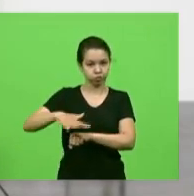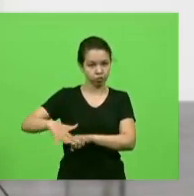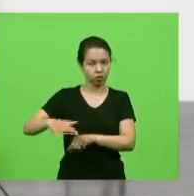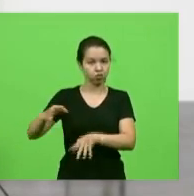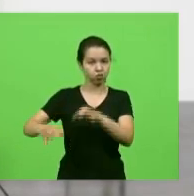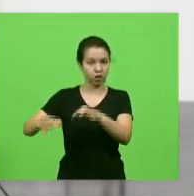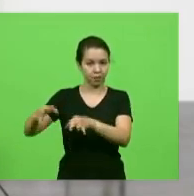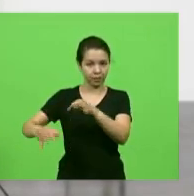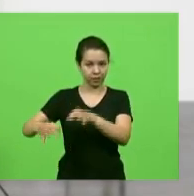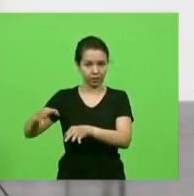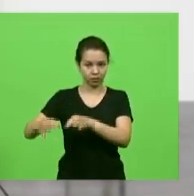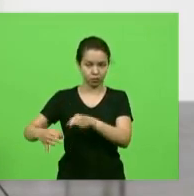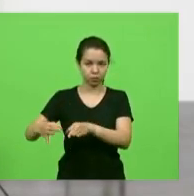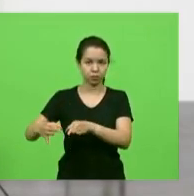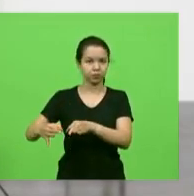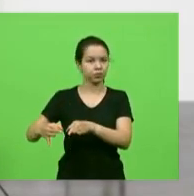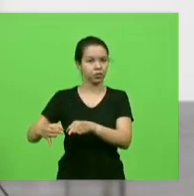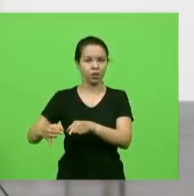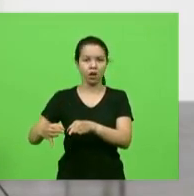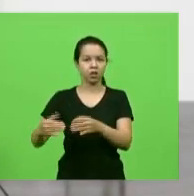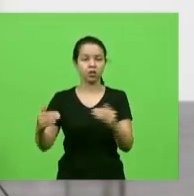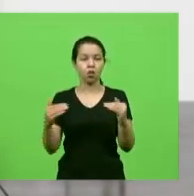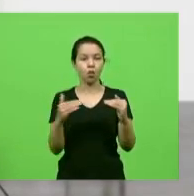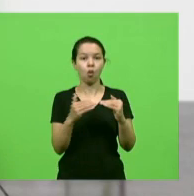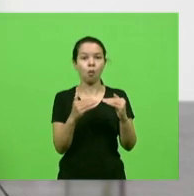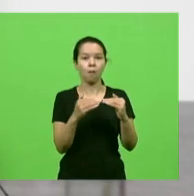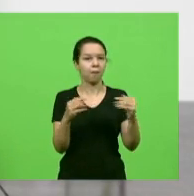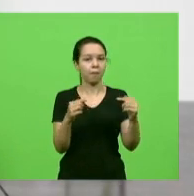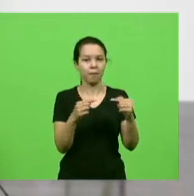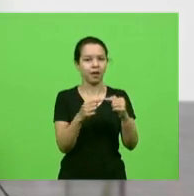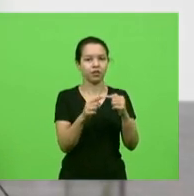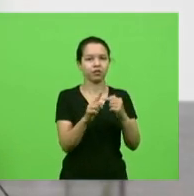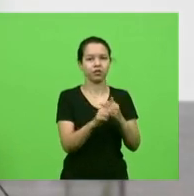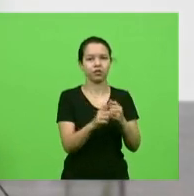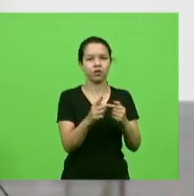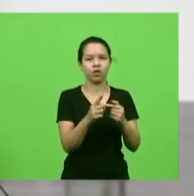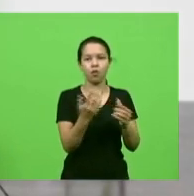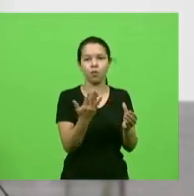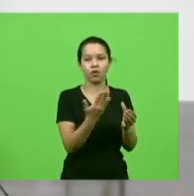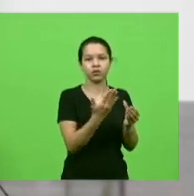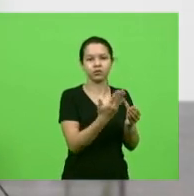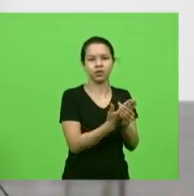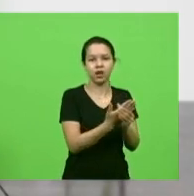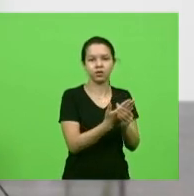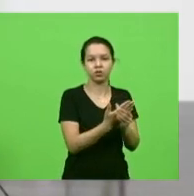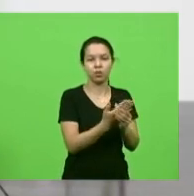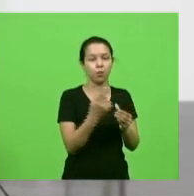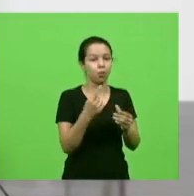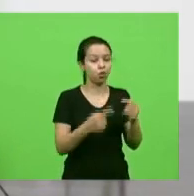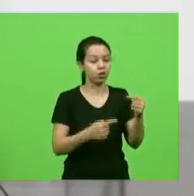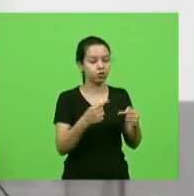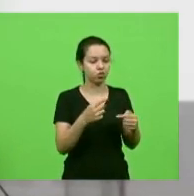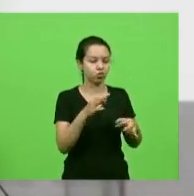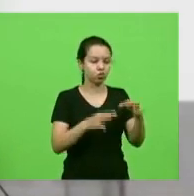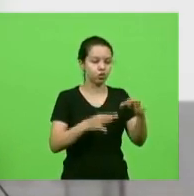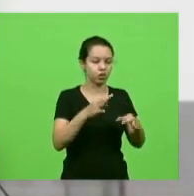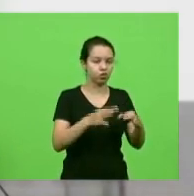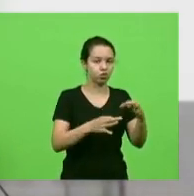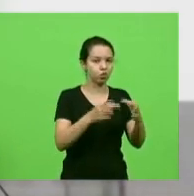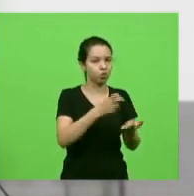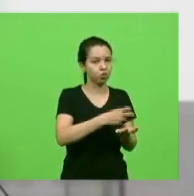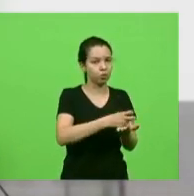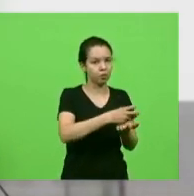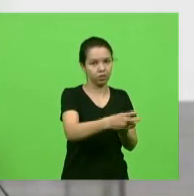se compatibilizam com o processo jurídico-político do impeachment. Ponto.